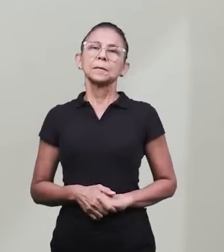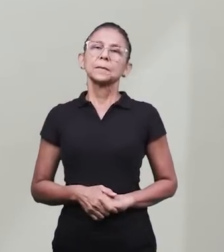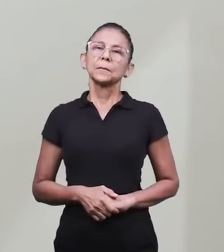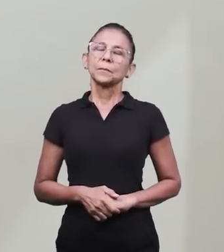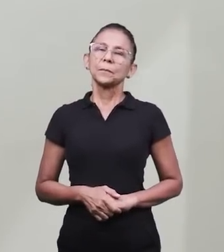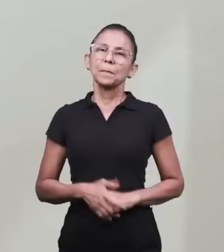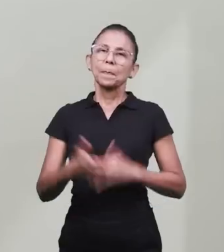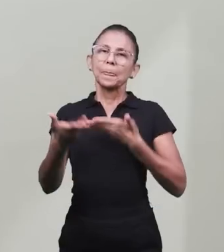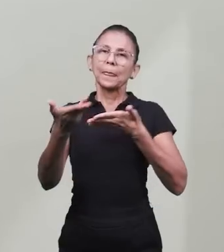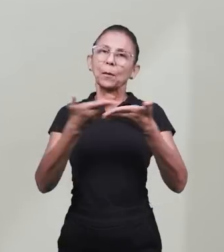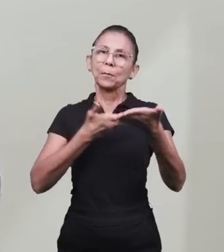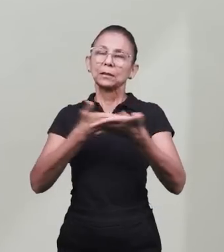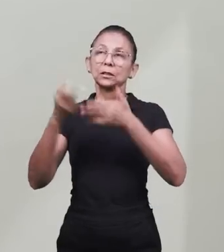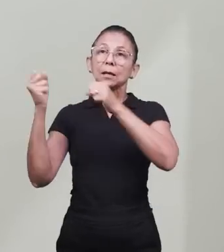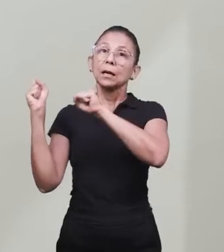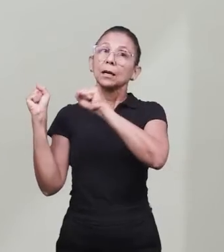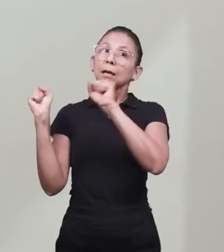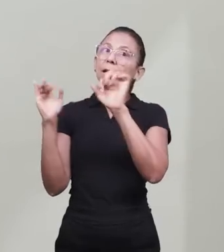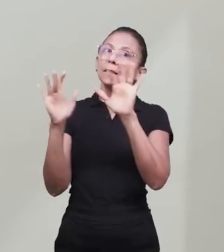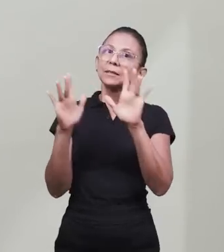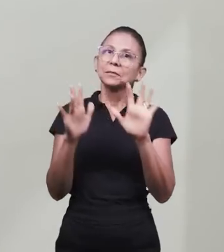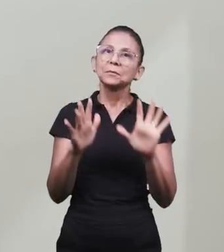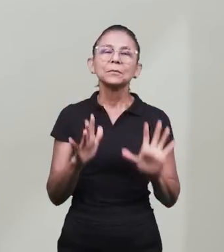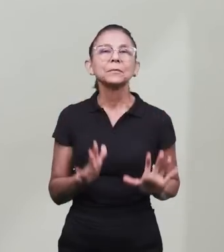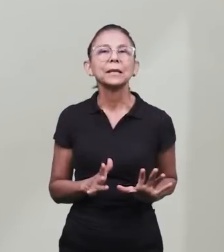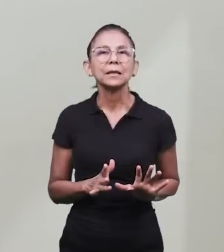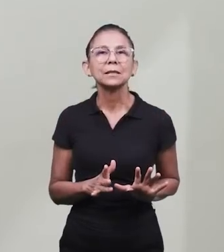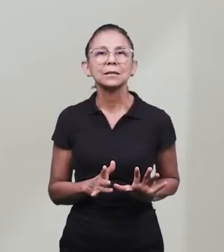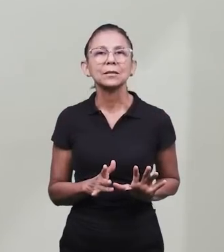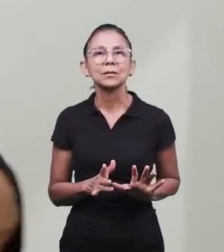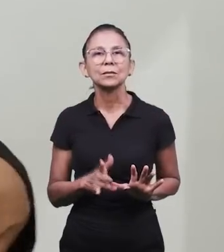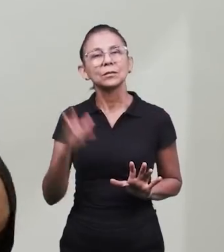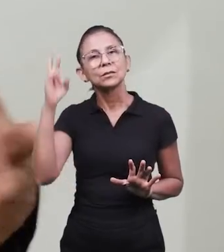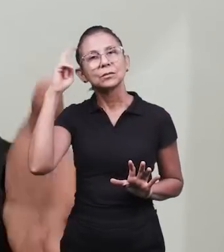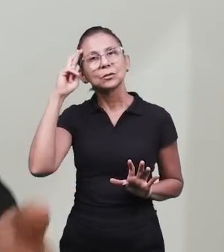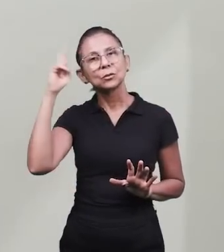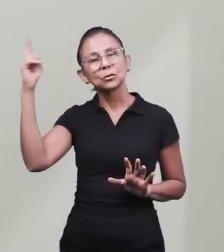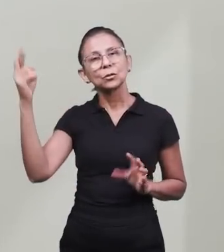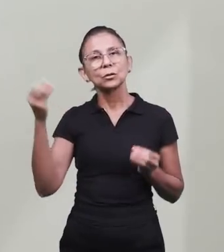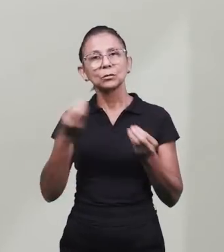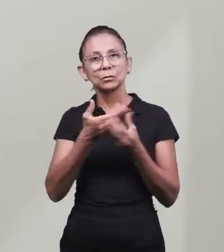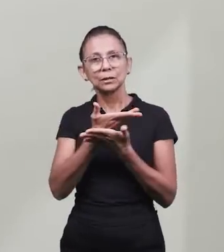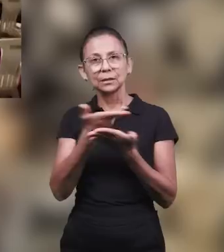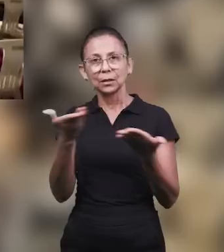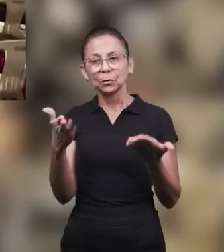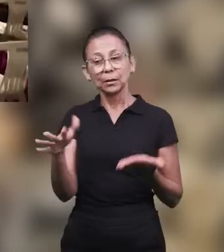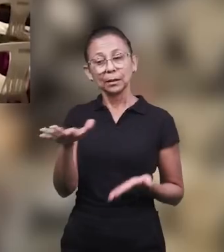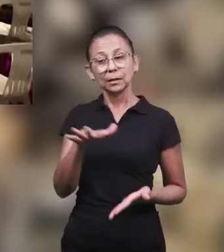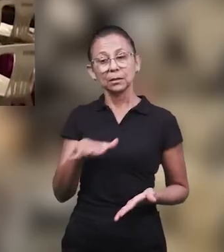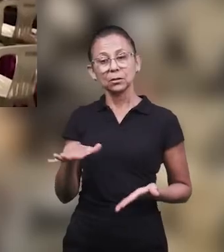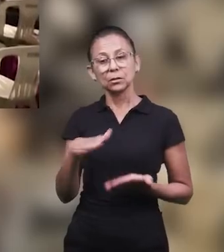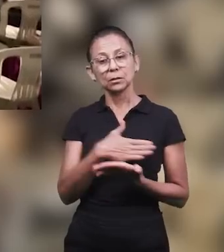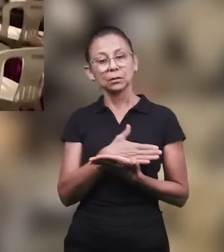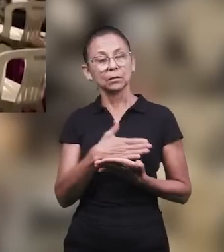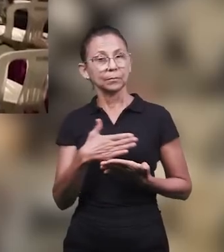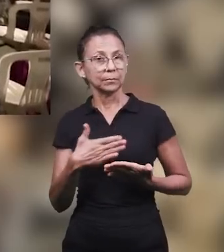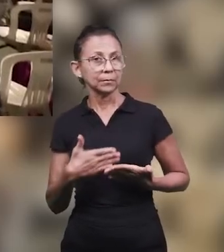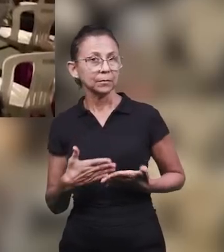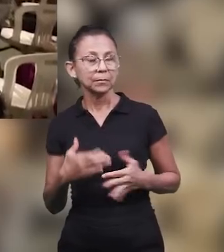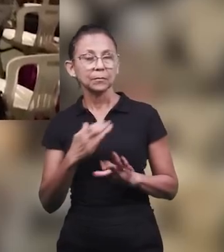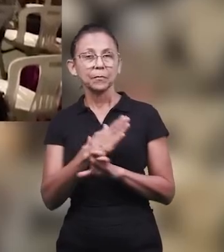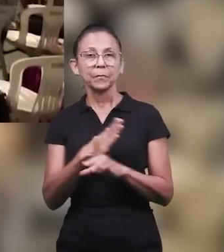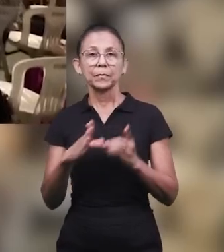um pouco das grandes bênçãos que o Senhor nos concedeu aqui na nossa região. E começamos com um